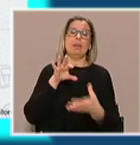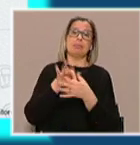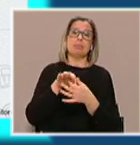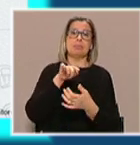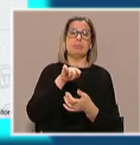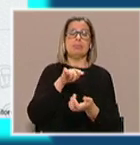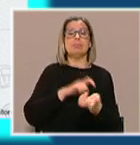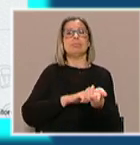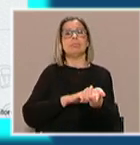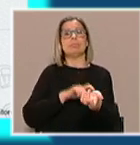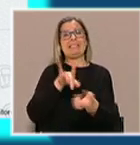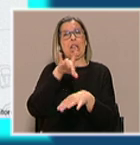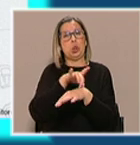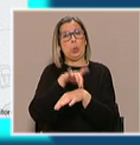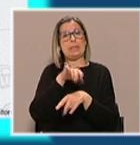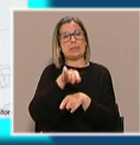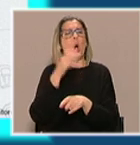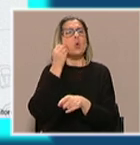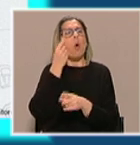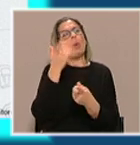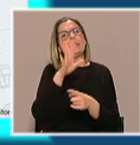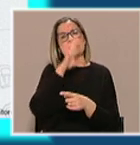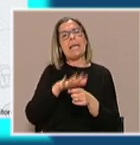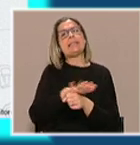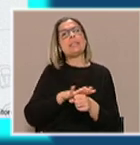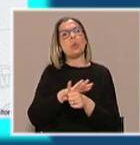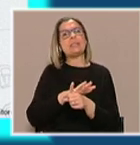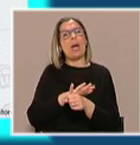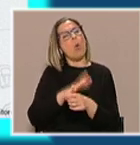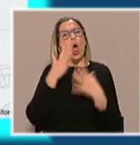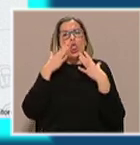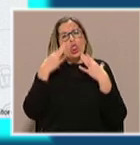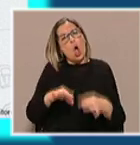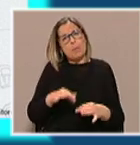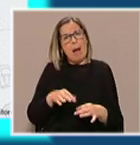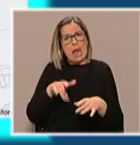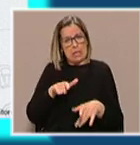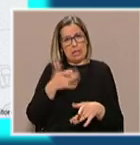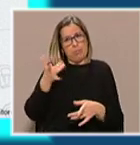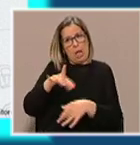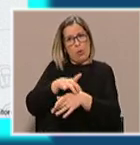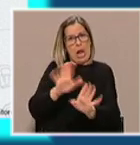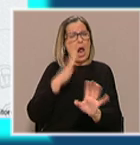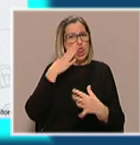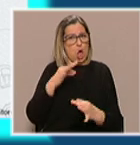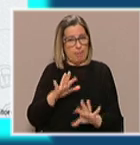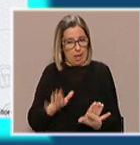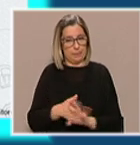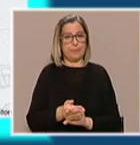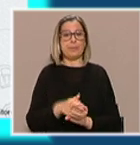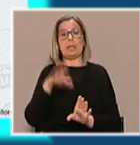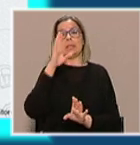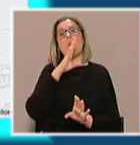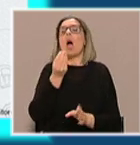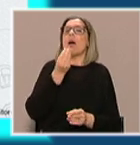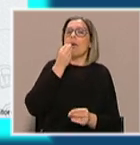é que numa situação normal o nosso organismo reage, permitindo o seu equilíbrio. Pois bem, imaginem, após